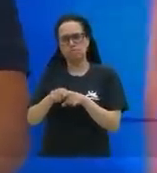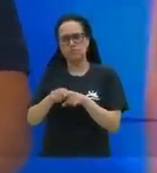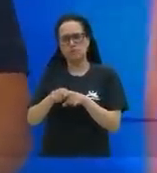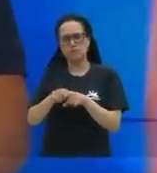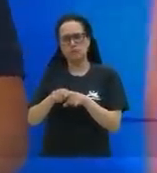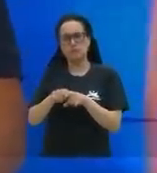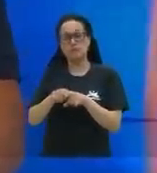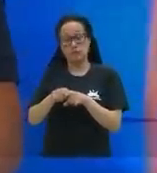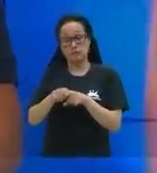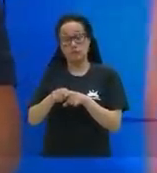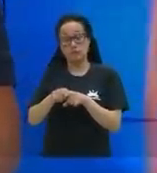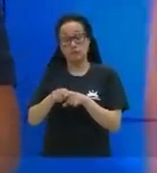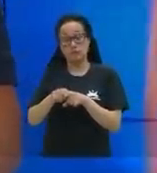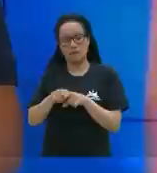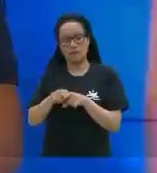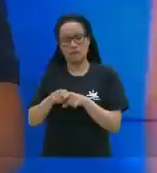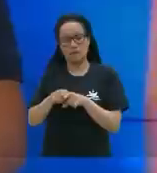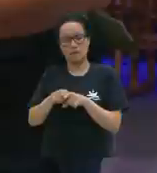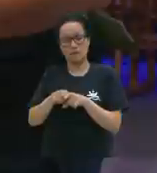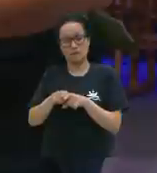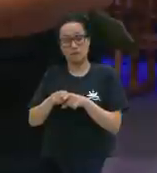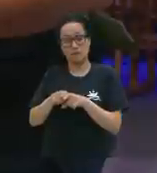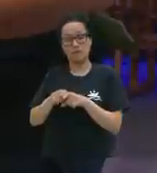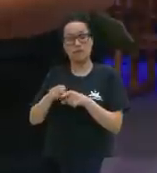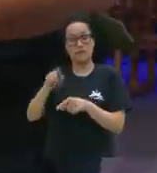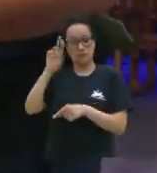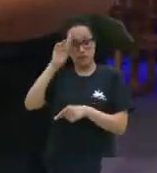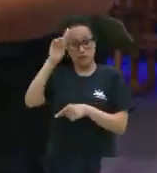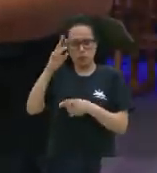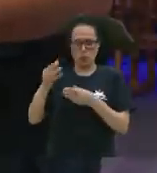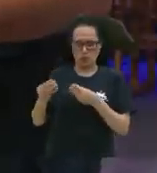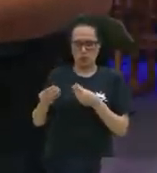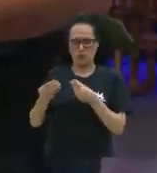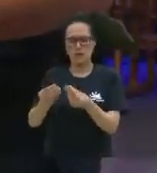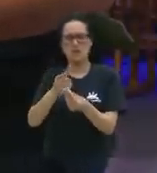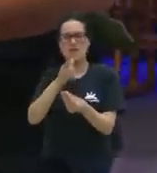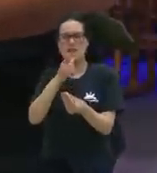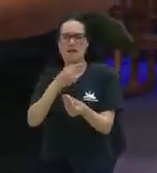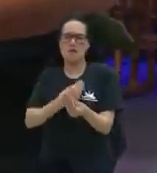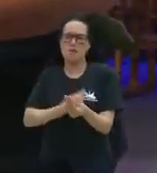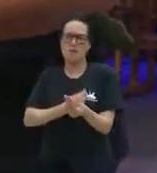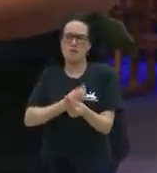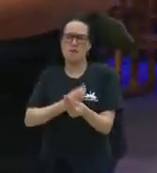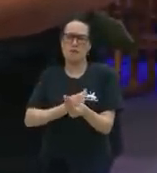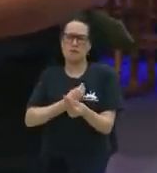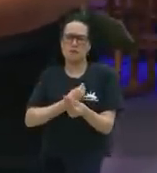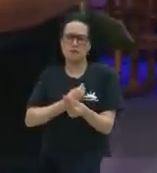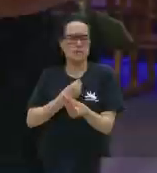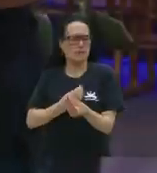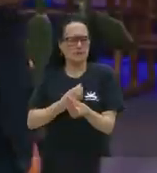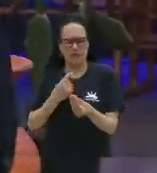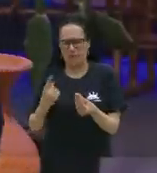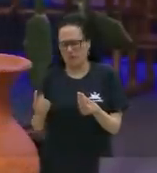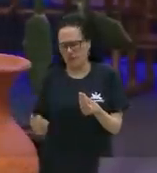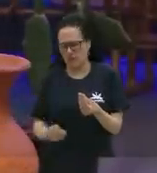e ele te daria uma água viva que jorraria para a vida eterna.